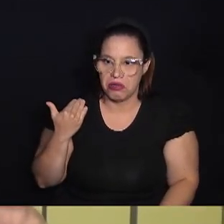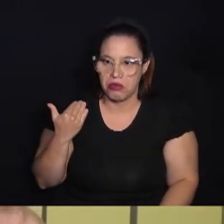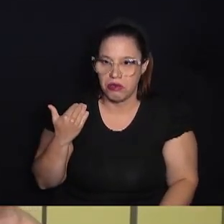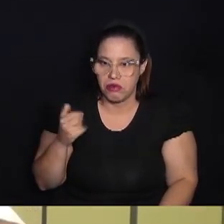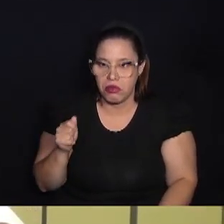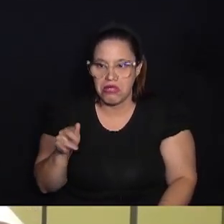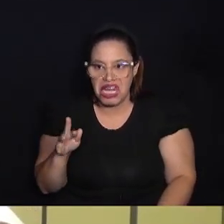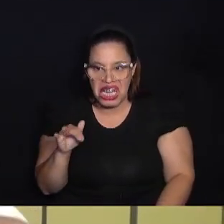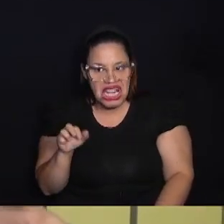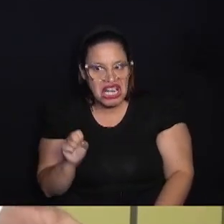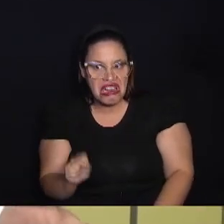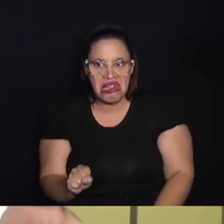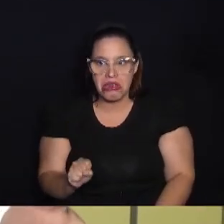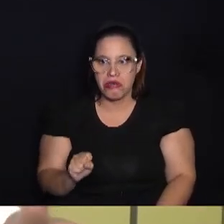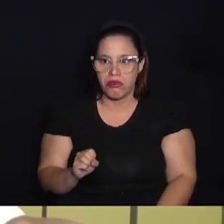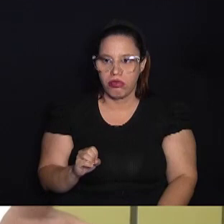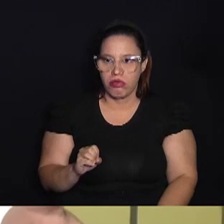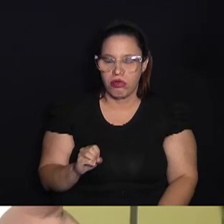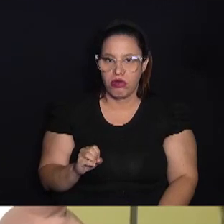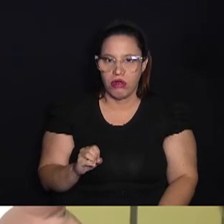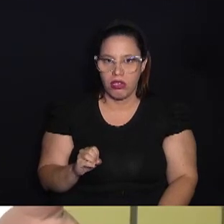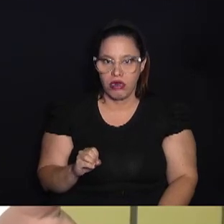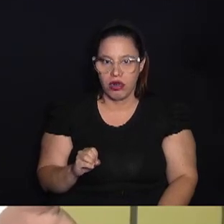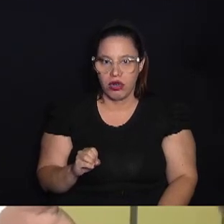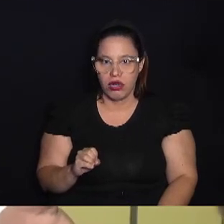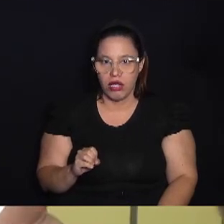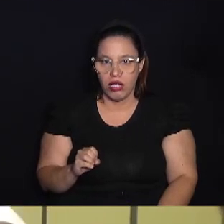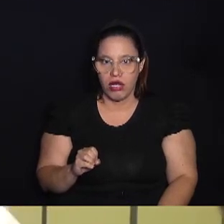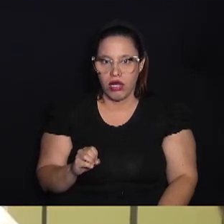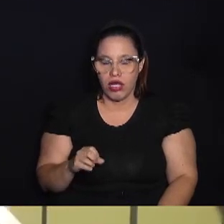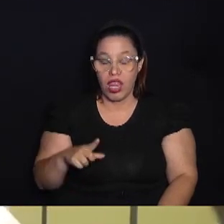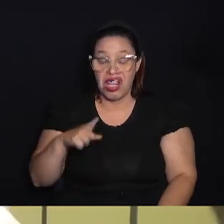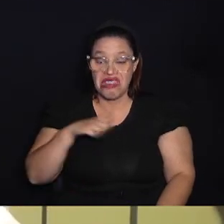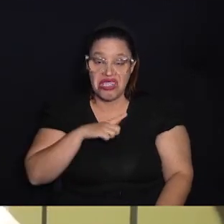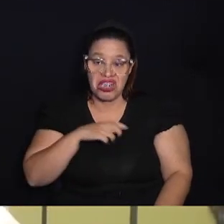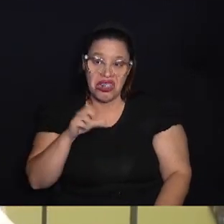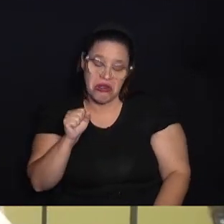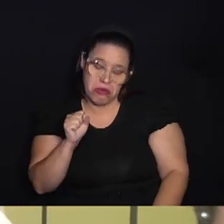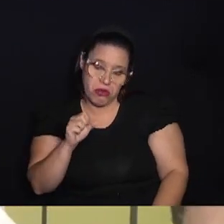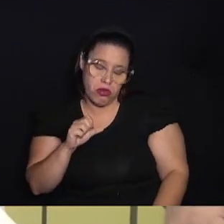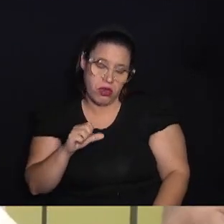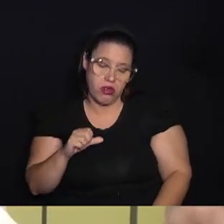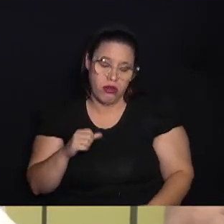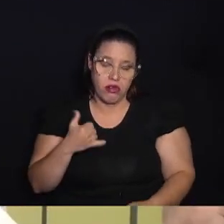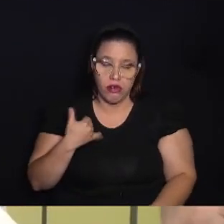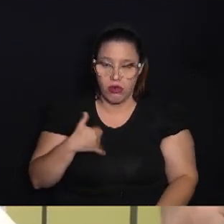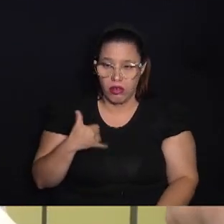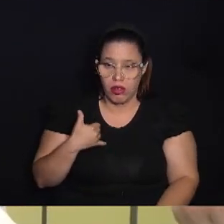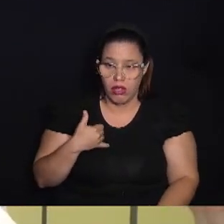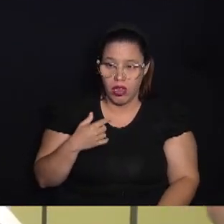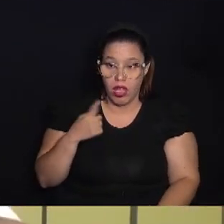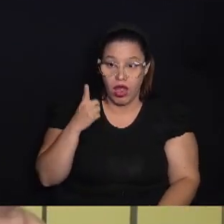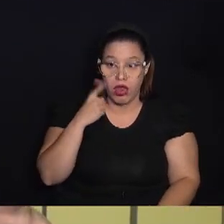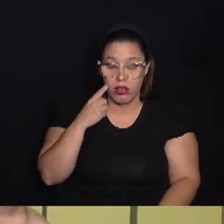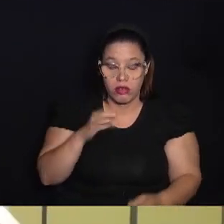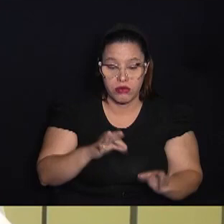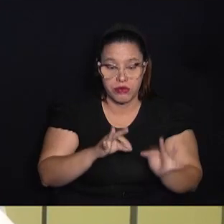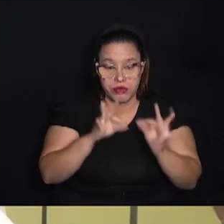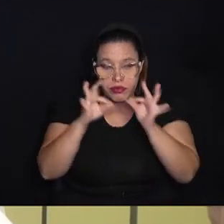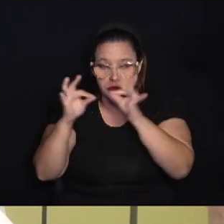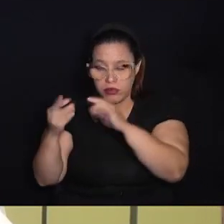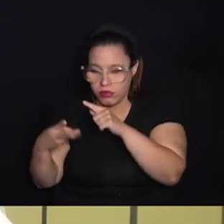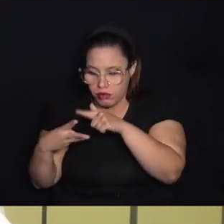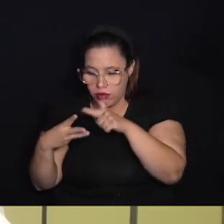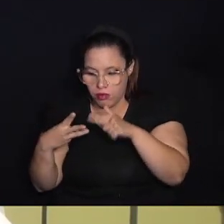da cidade ainda quando ele ainda tinha 8 anos de idade criança então teve a mãe assassinada e a gente tem um passeio promovemos três